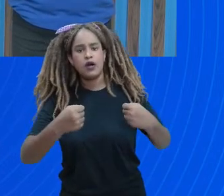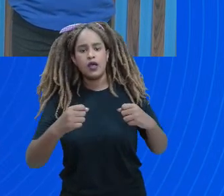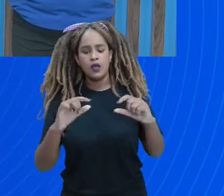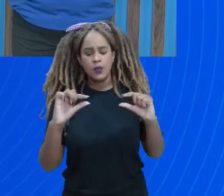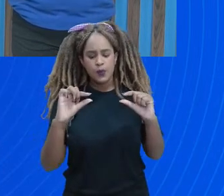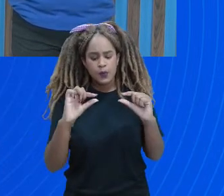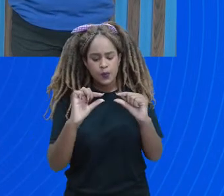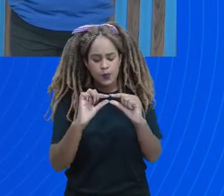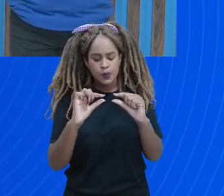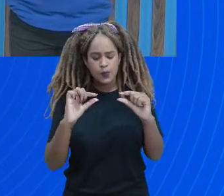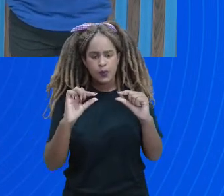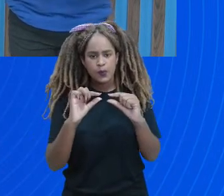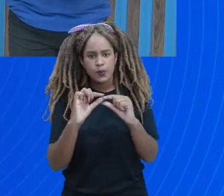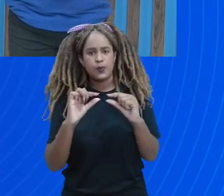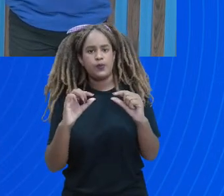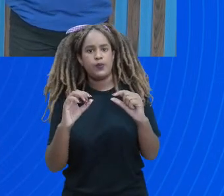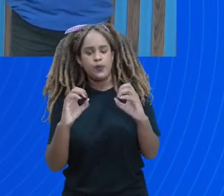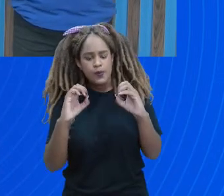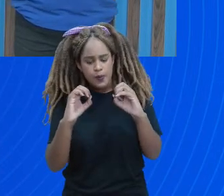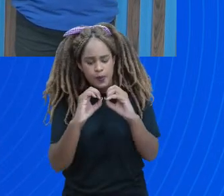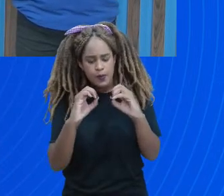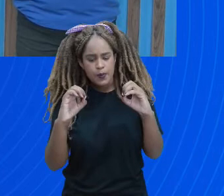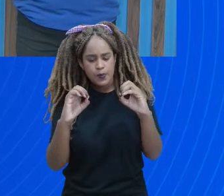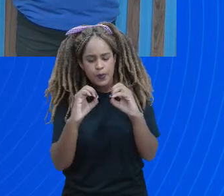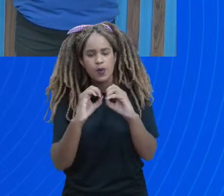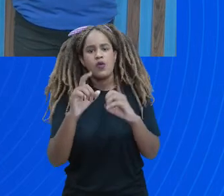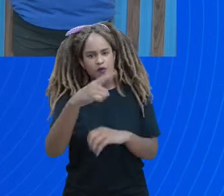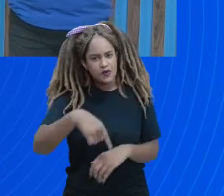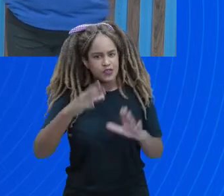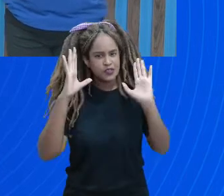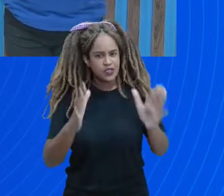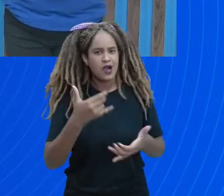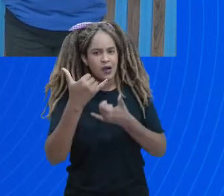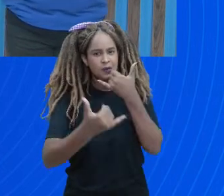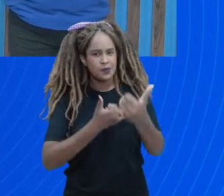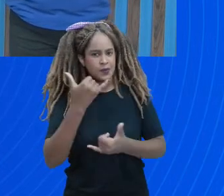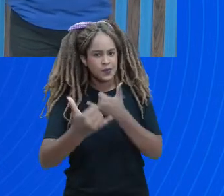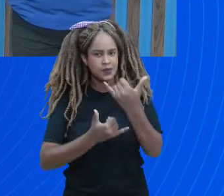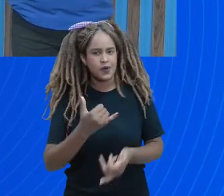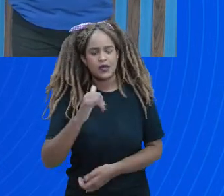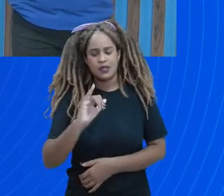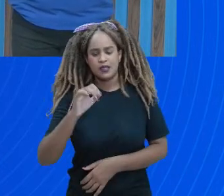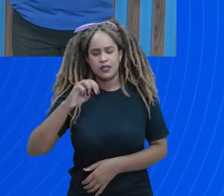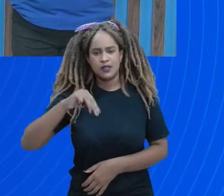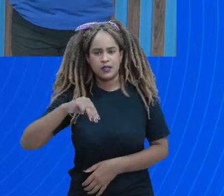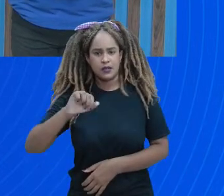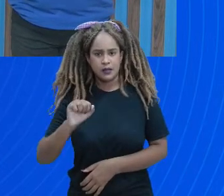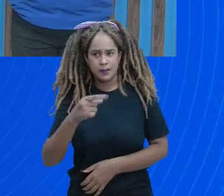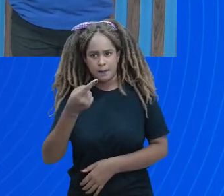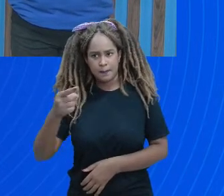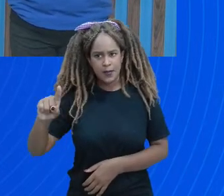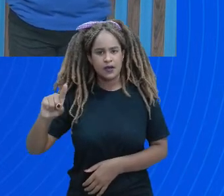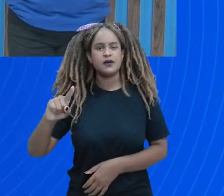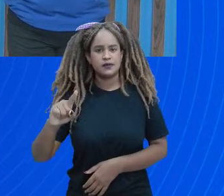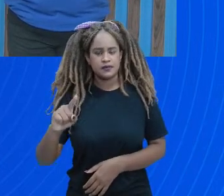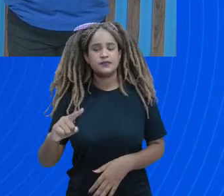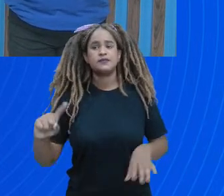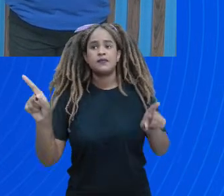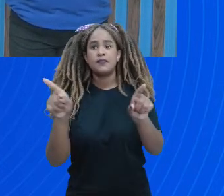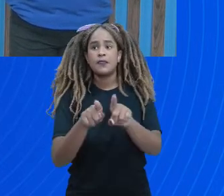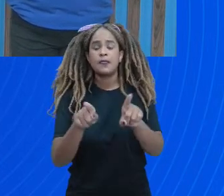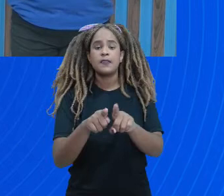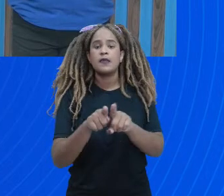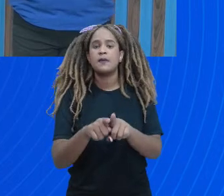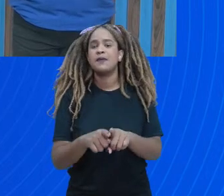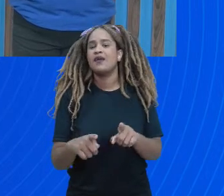de vocês, ficaram brincando, né, com esse imã, um imã do amigo, né? Pelo menos um imã de geladeira, eu acho